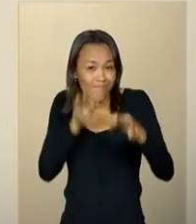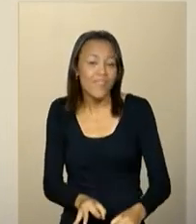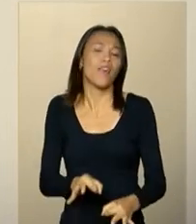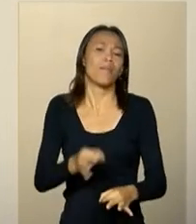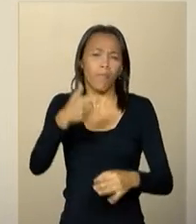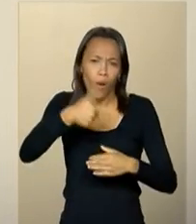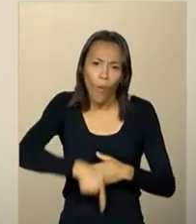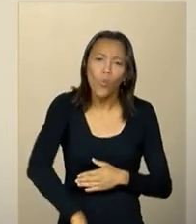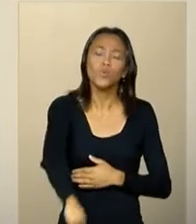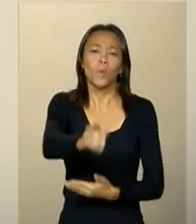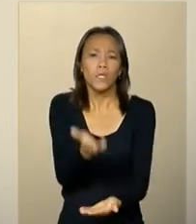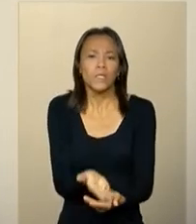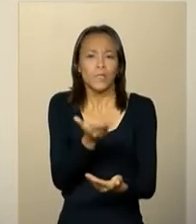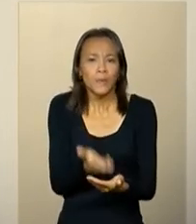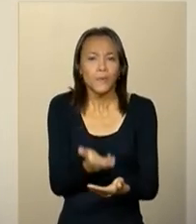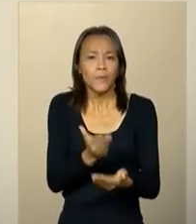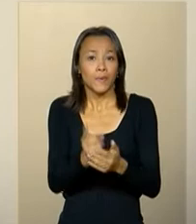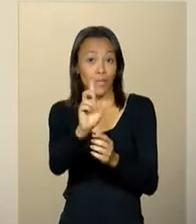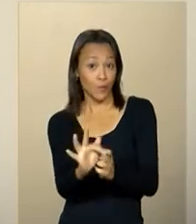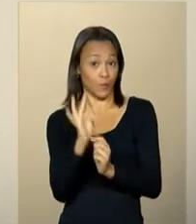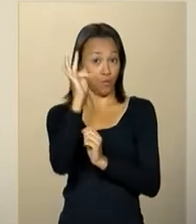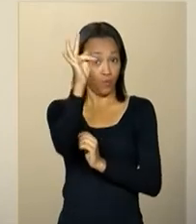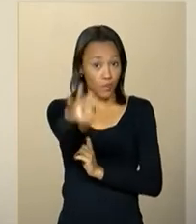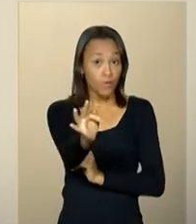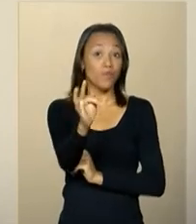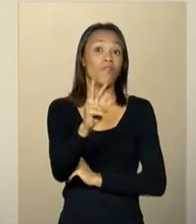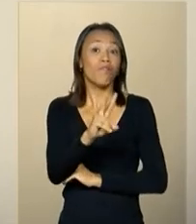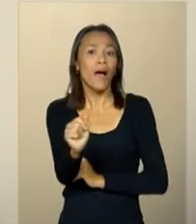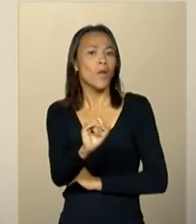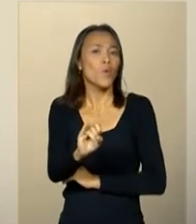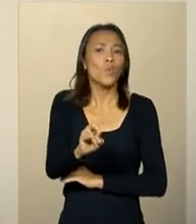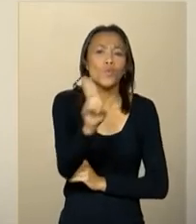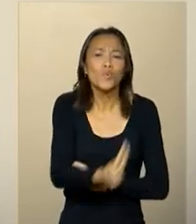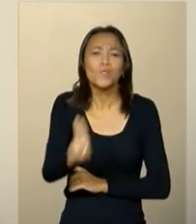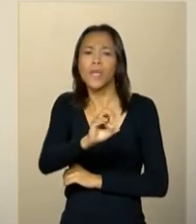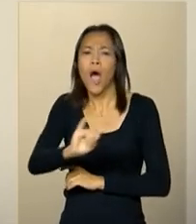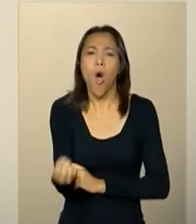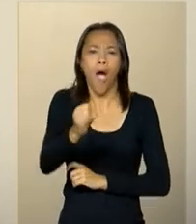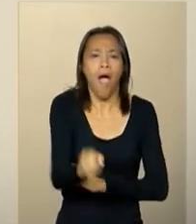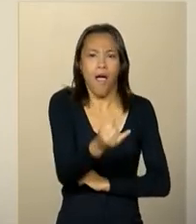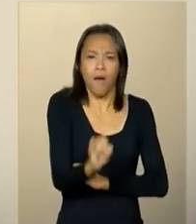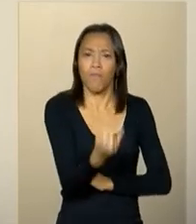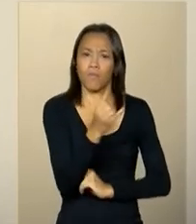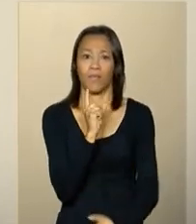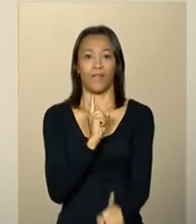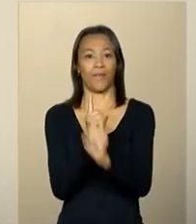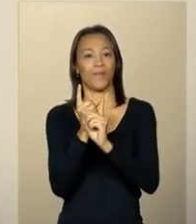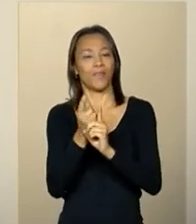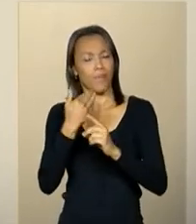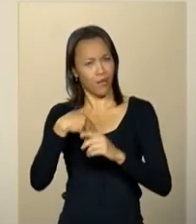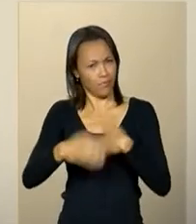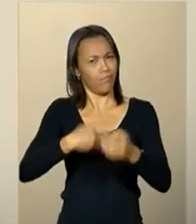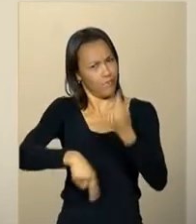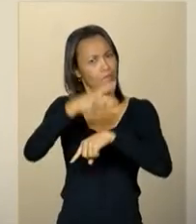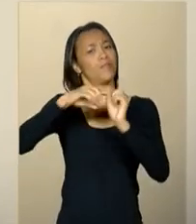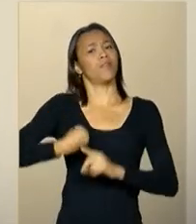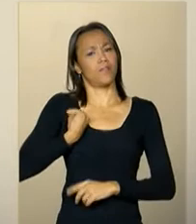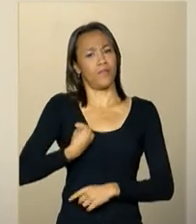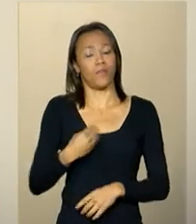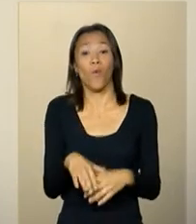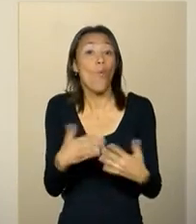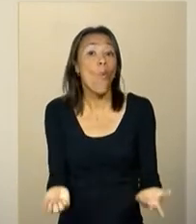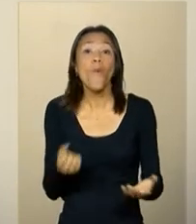para continuar estudando e lá na frente usar todas as oportunidades que encontrar para progredir na vida